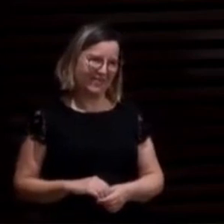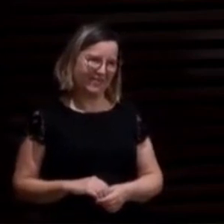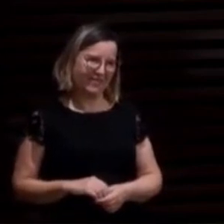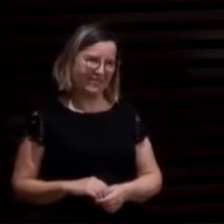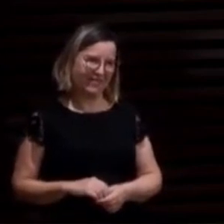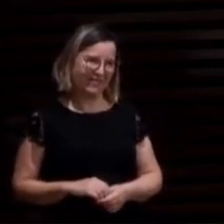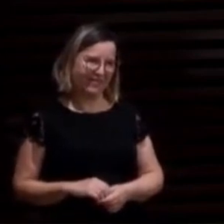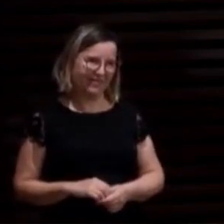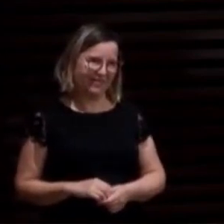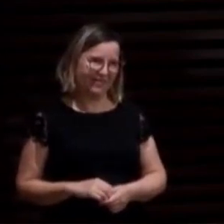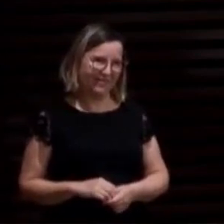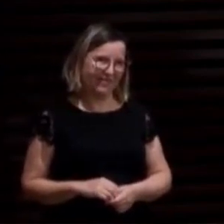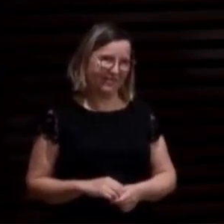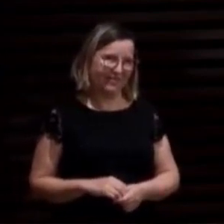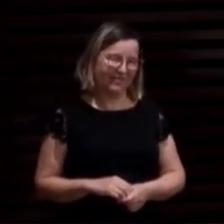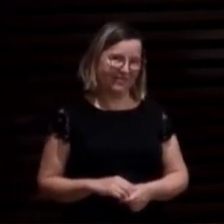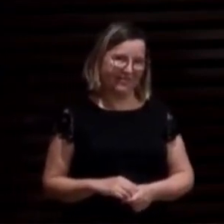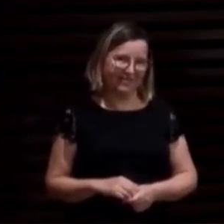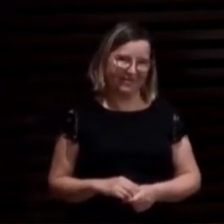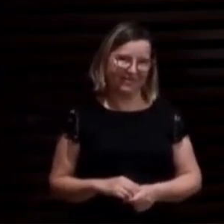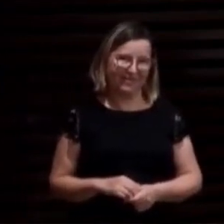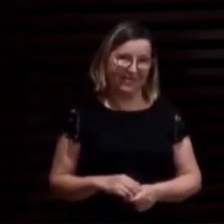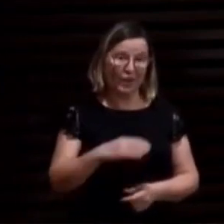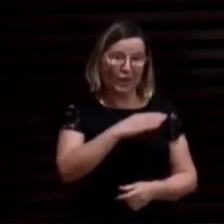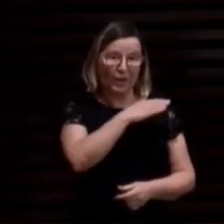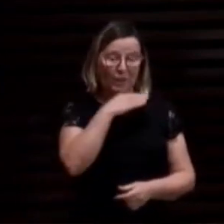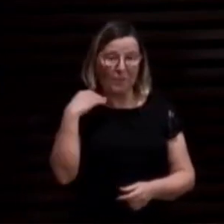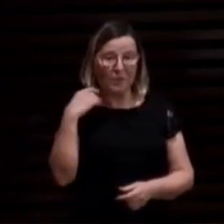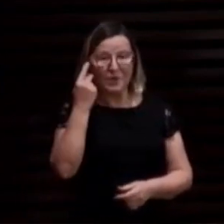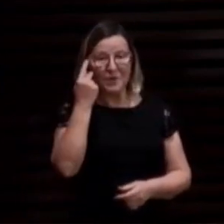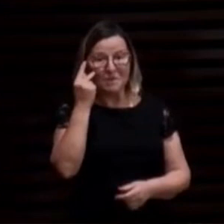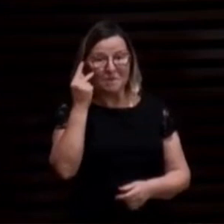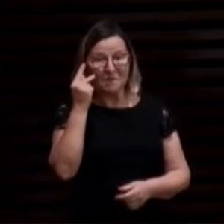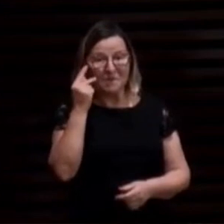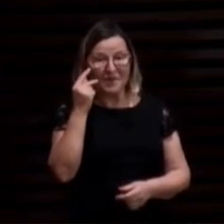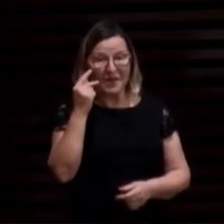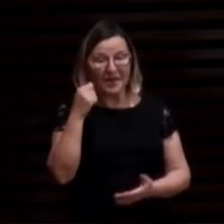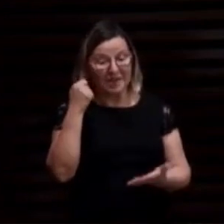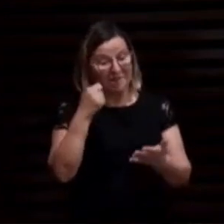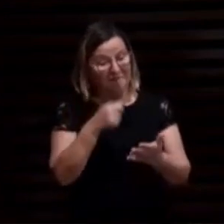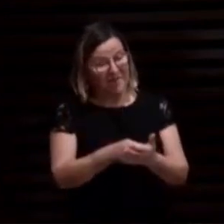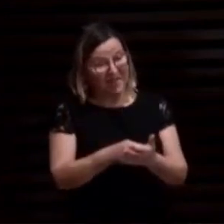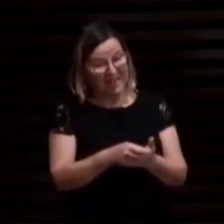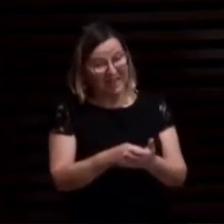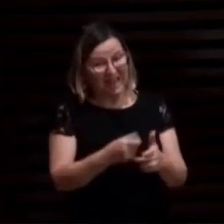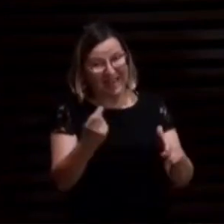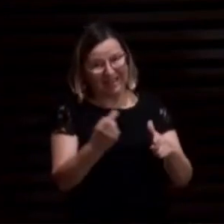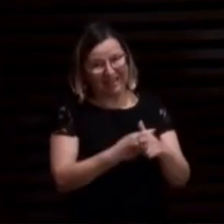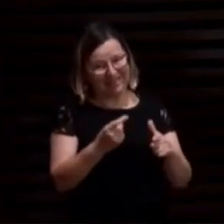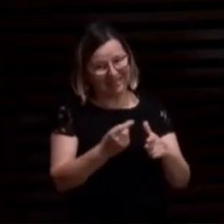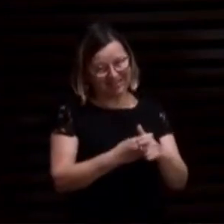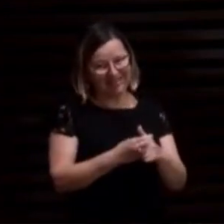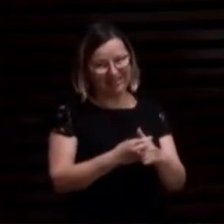A morte tem como fator pagar a conta. A ressurreição tem como fator a